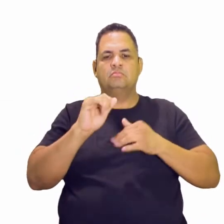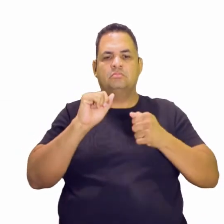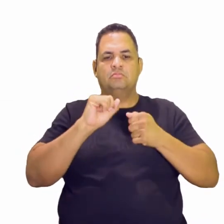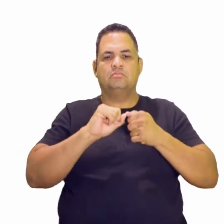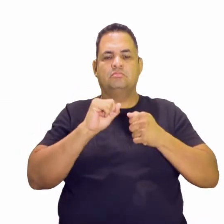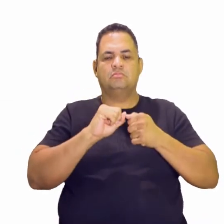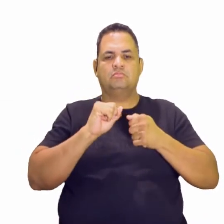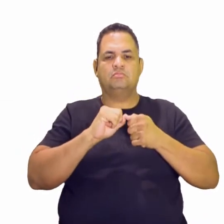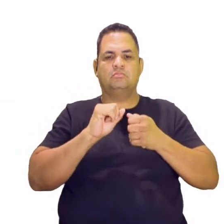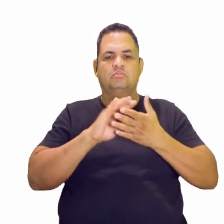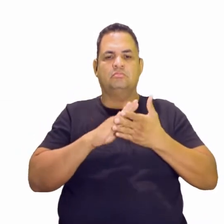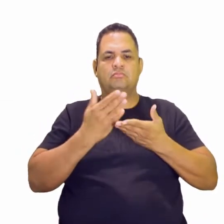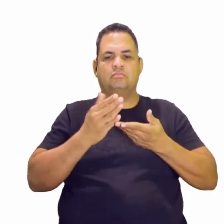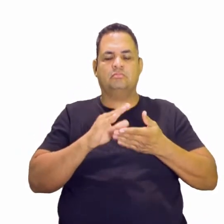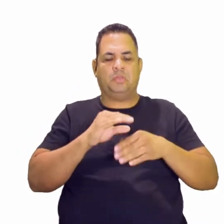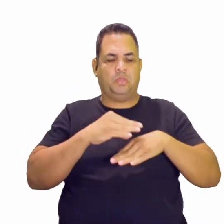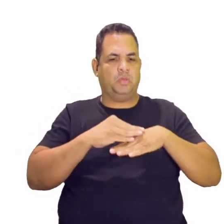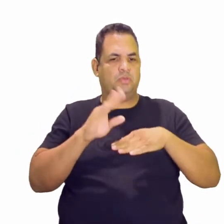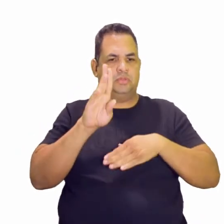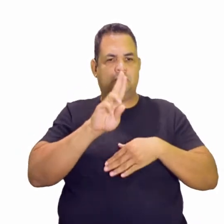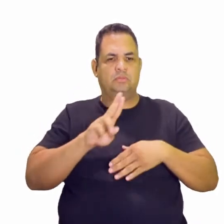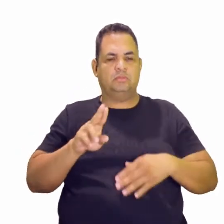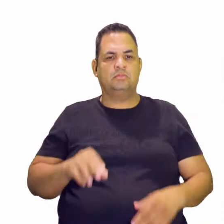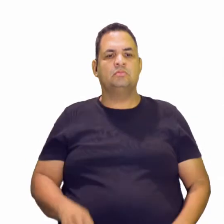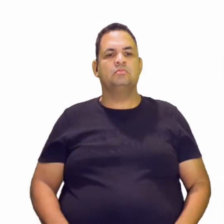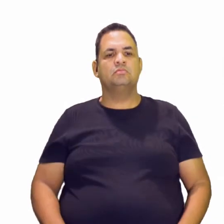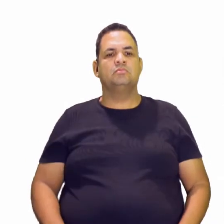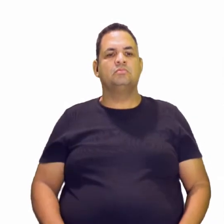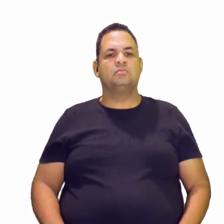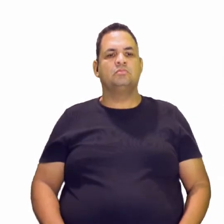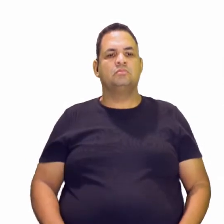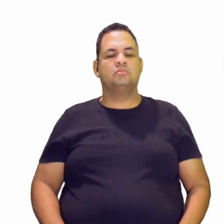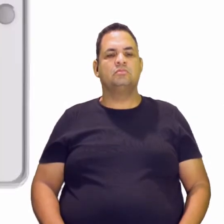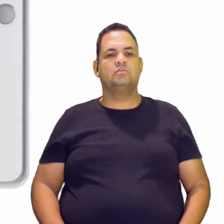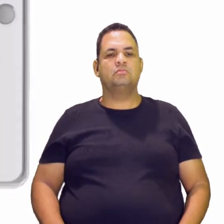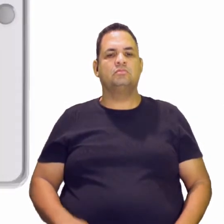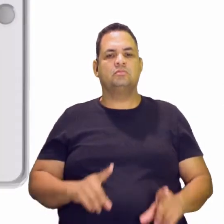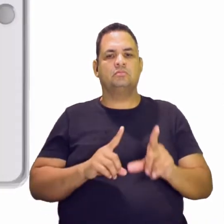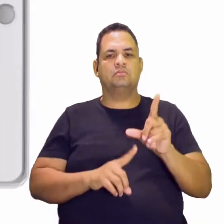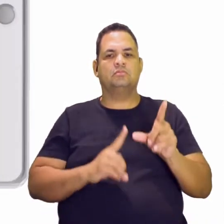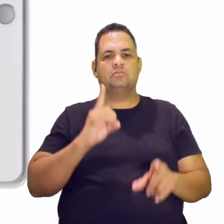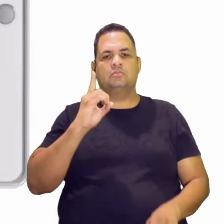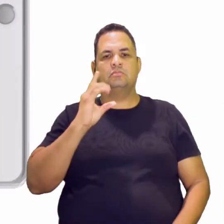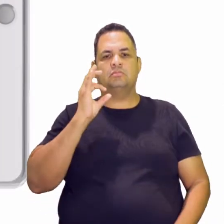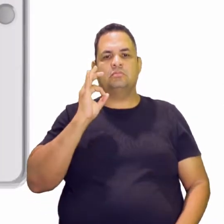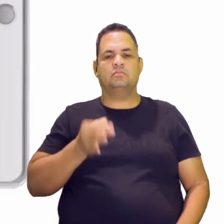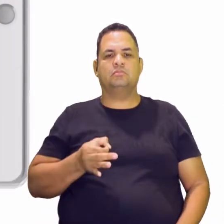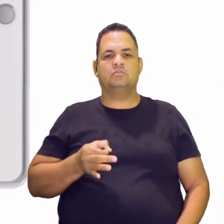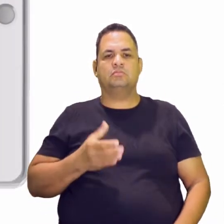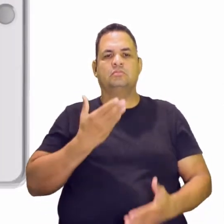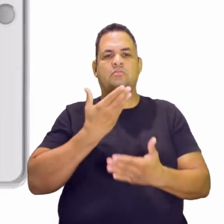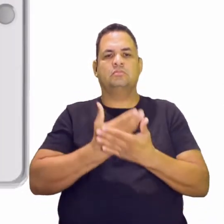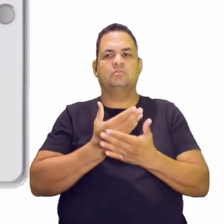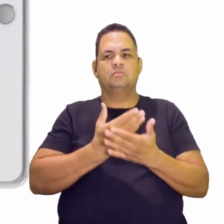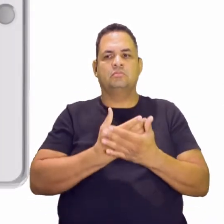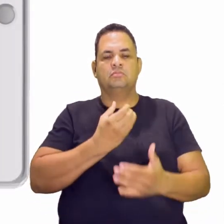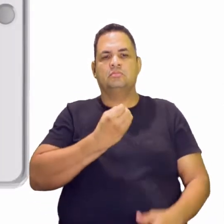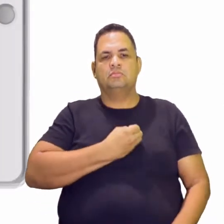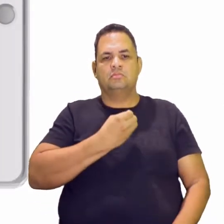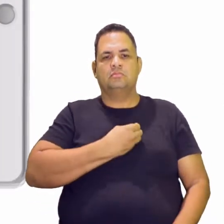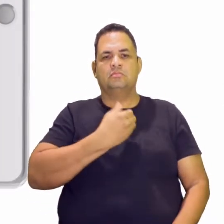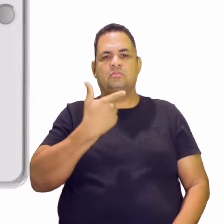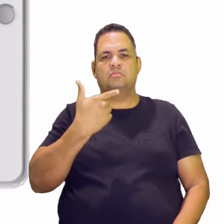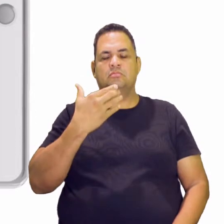feito aí, manualmente. Então, letra D está correta. Aula 20, Arte